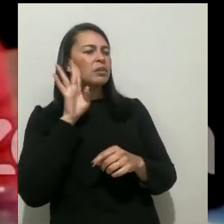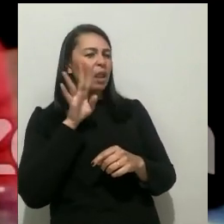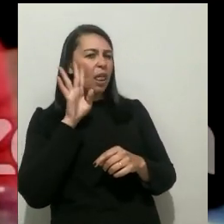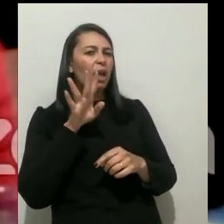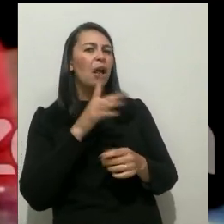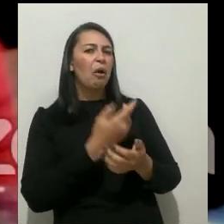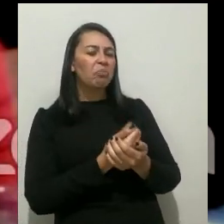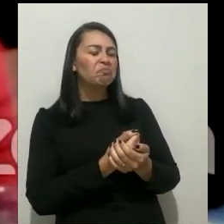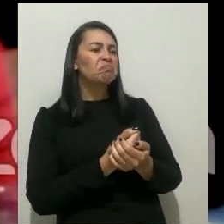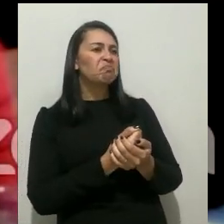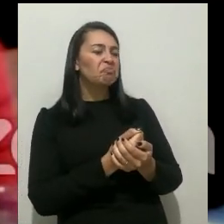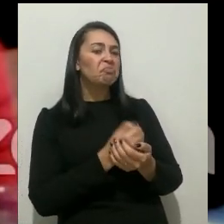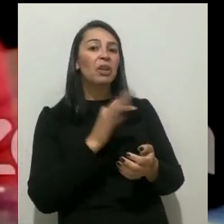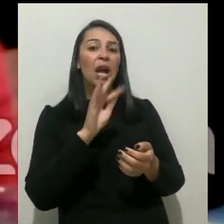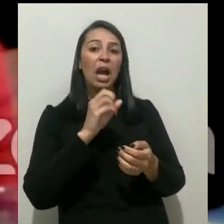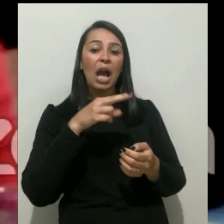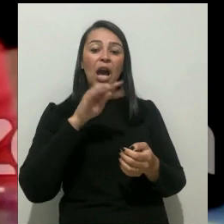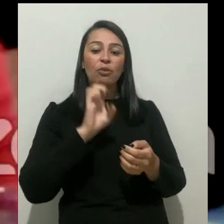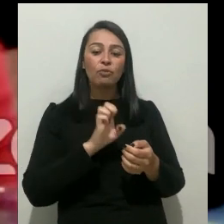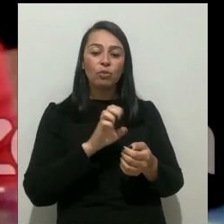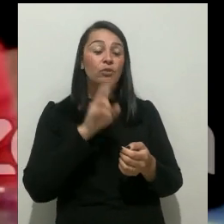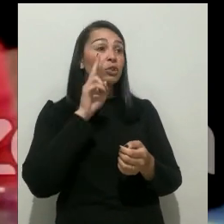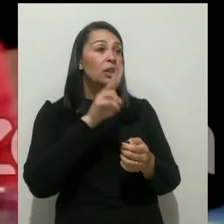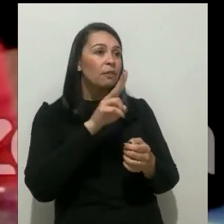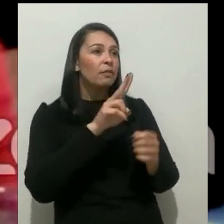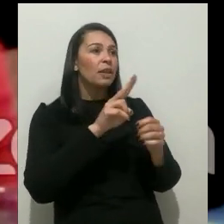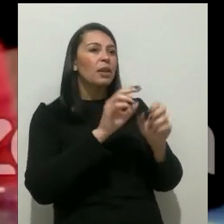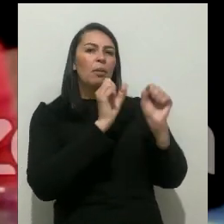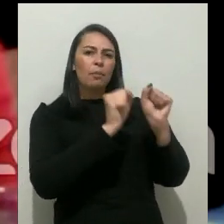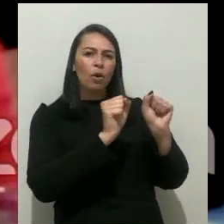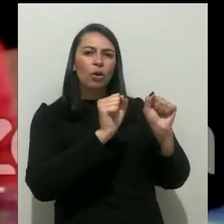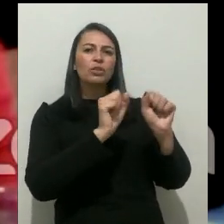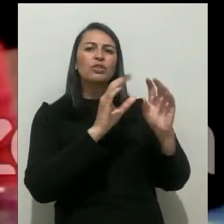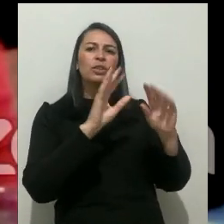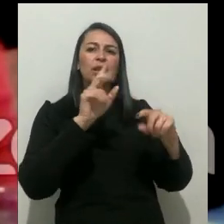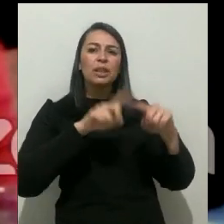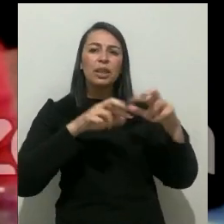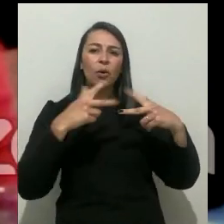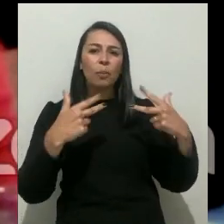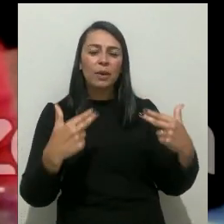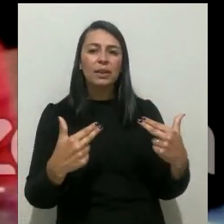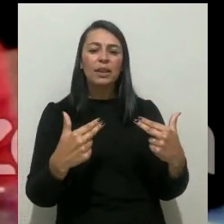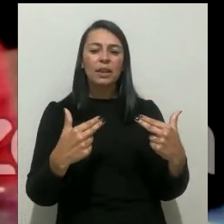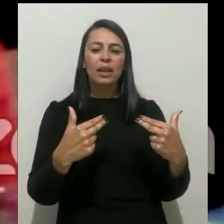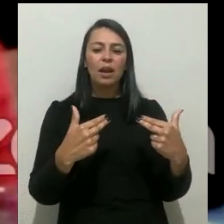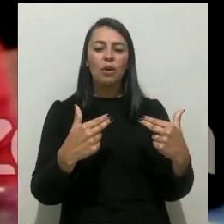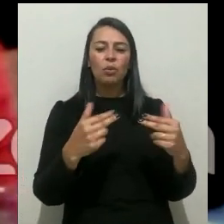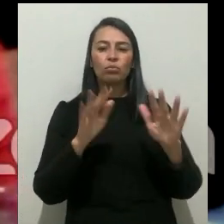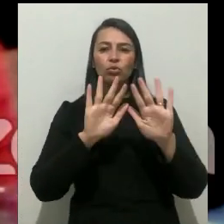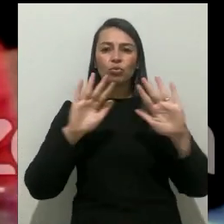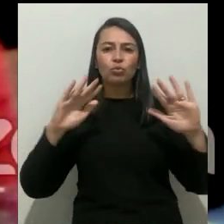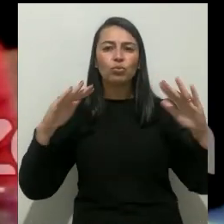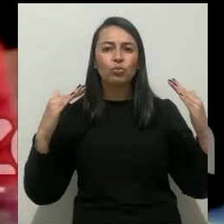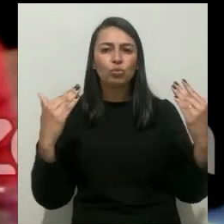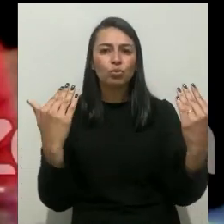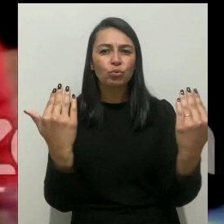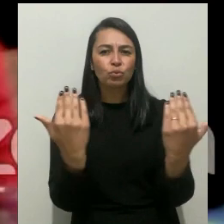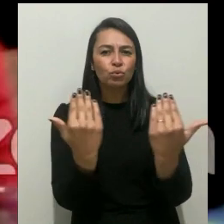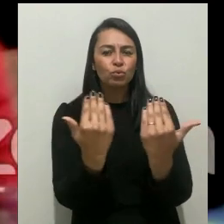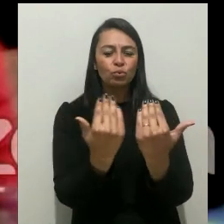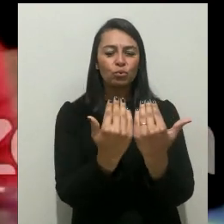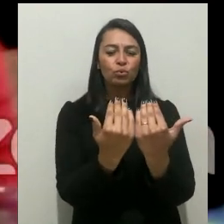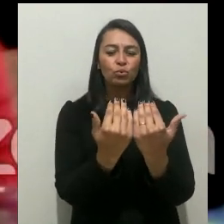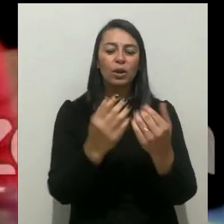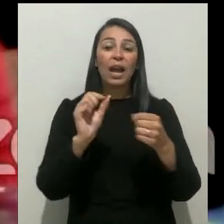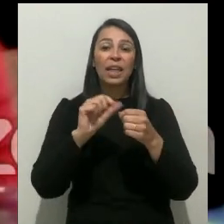moldar, né, de uma forma elegante o material, porque se ele for revestir em granito, ele fica trabalhando só com retas, né? Ele faz